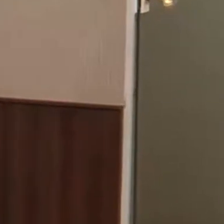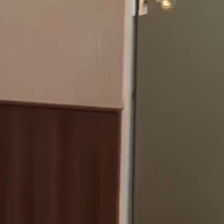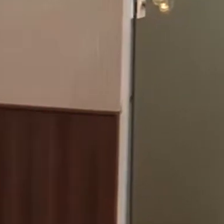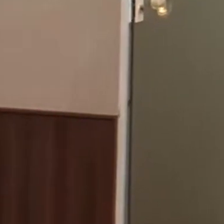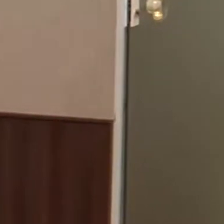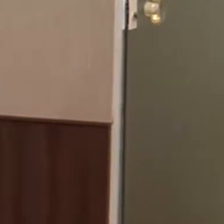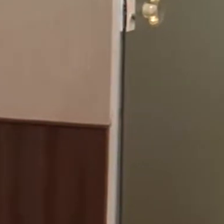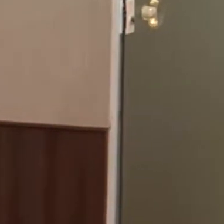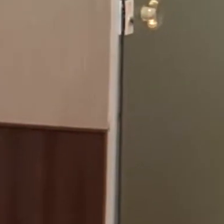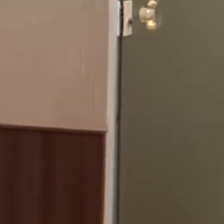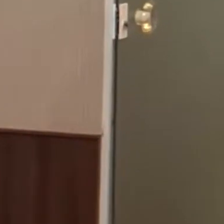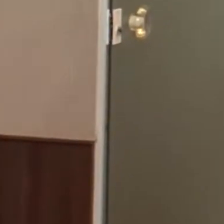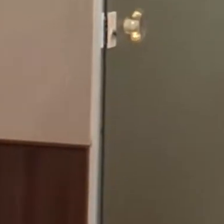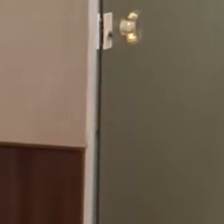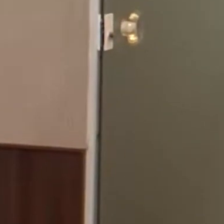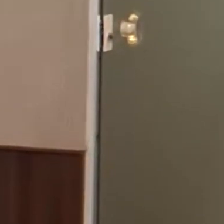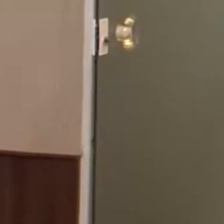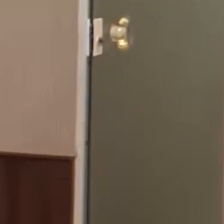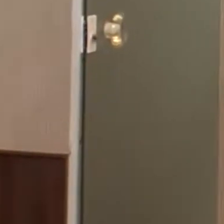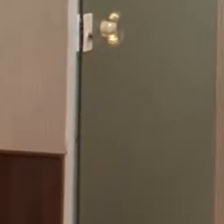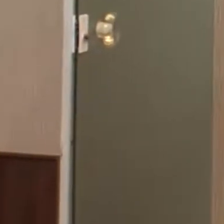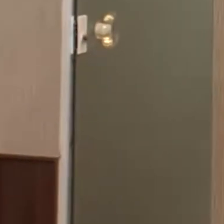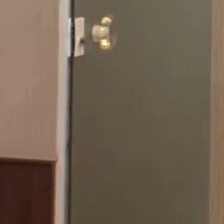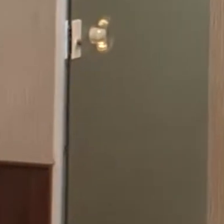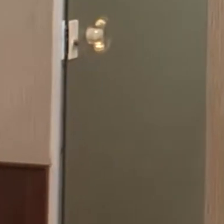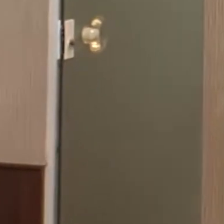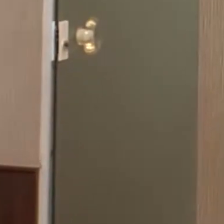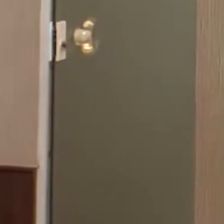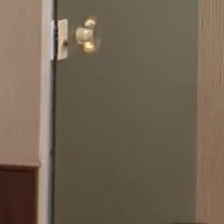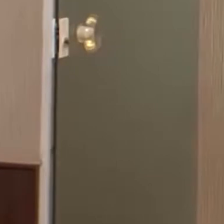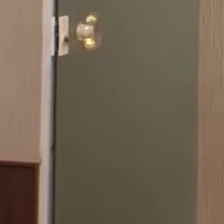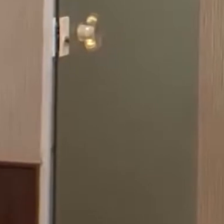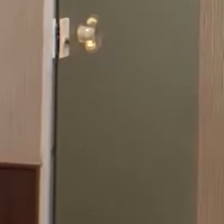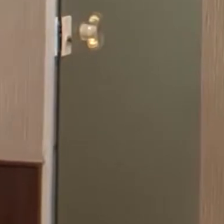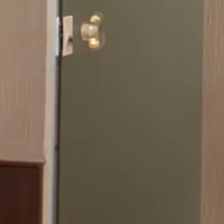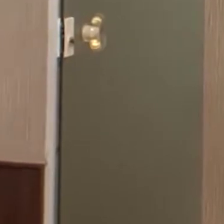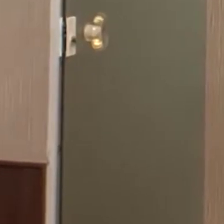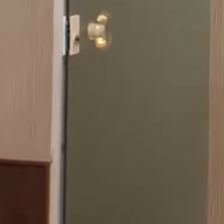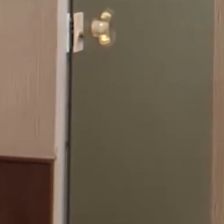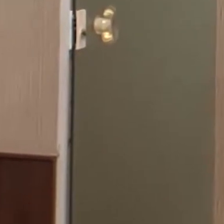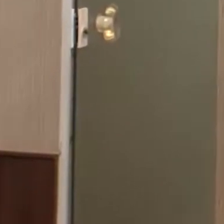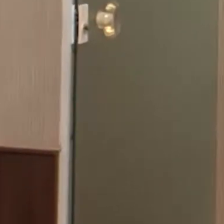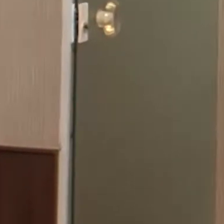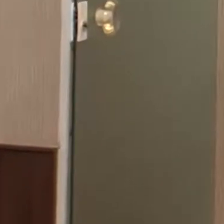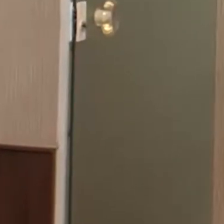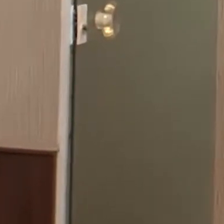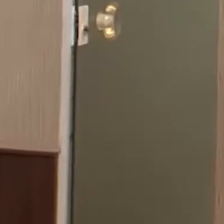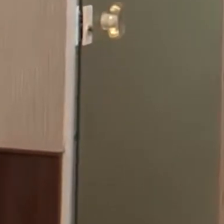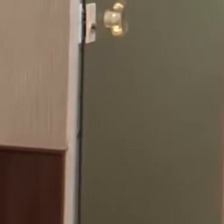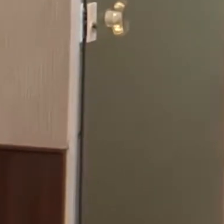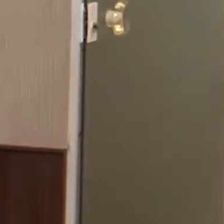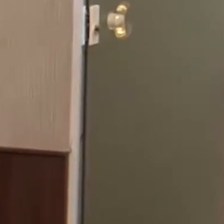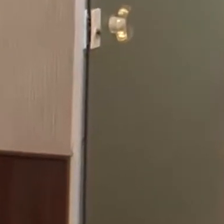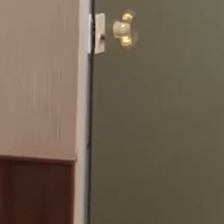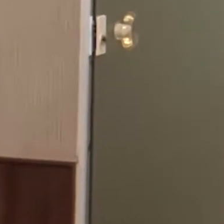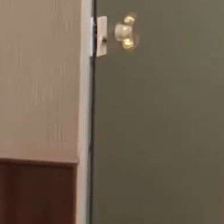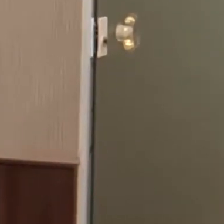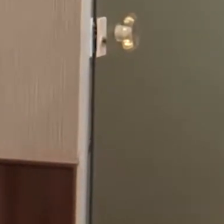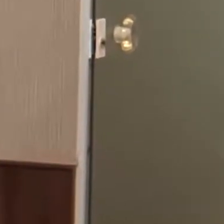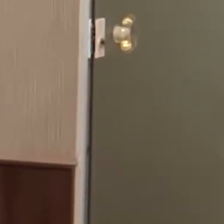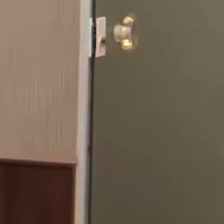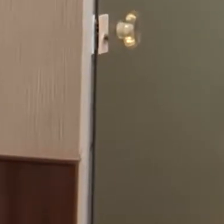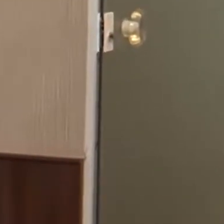Edilene Oliveira, fez a apresentação resumida dos 4 livros que compõem o projeto do Código da Cidade, que tramita na